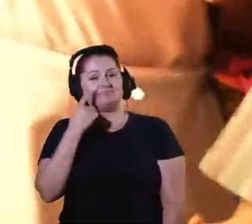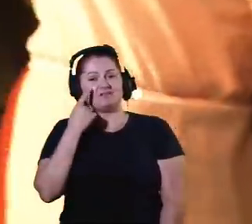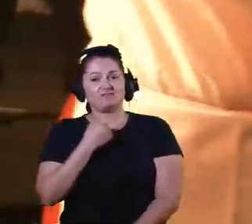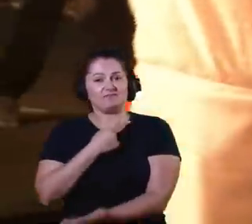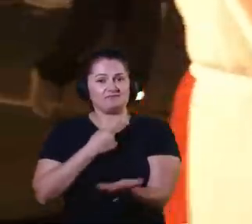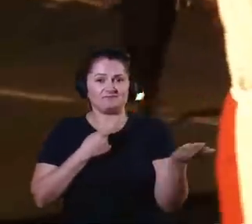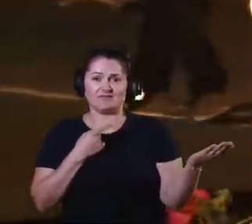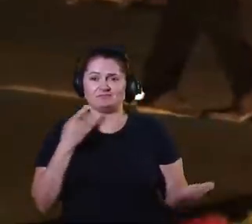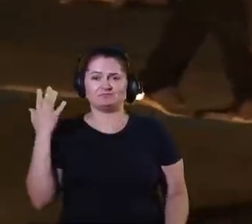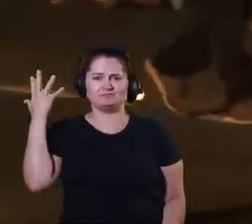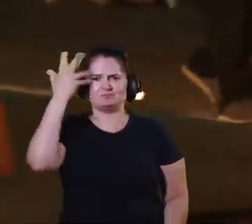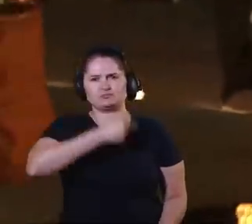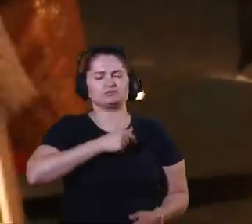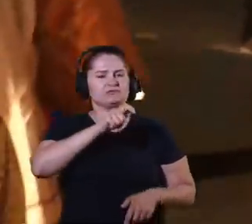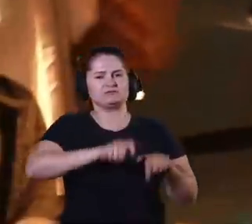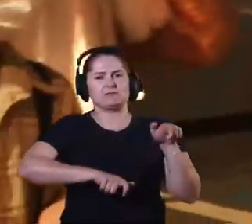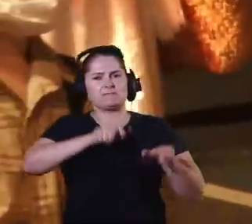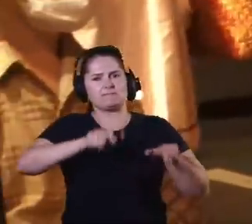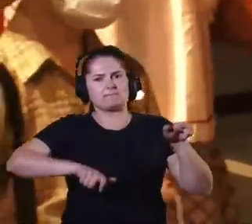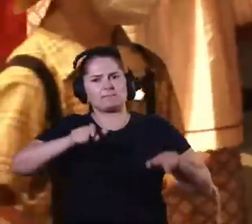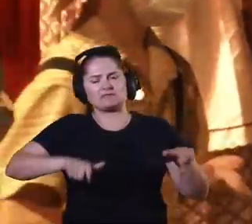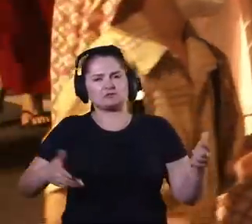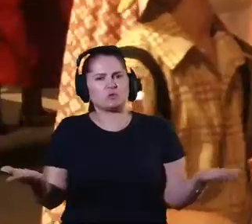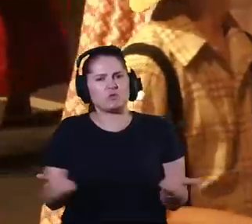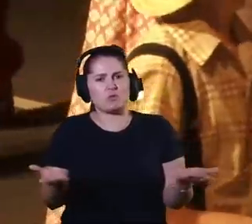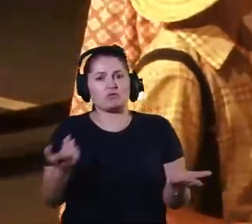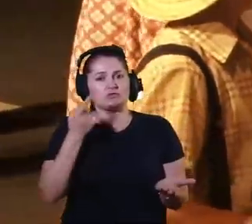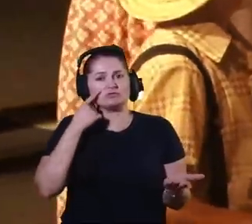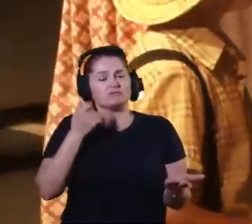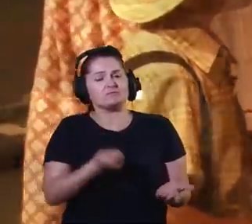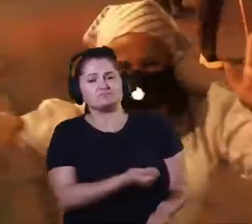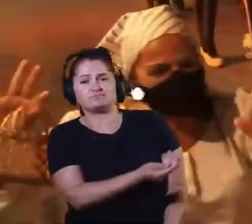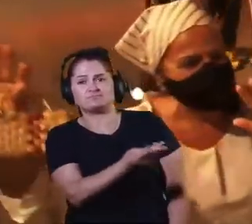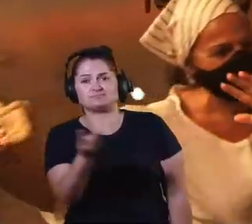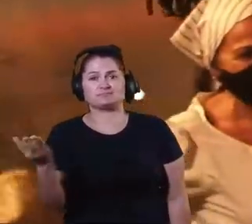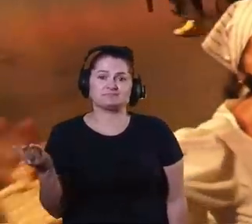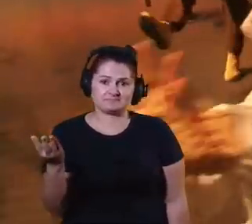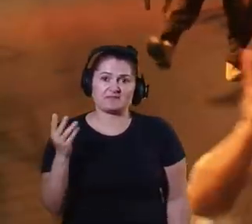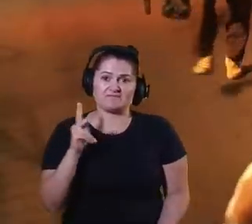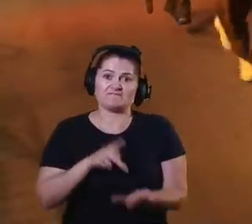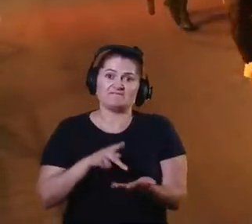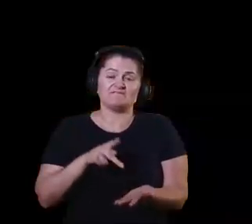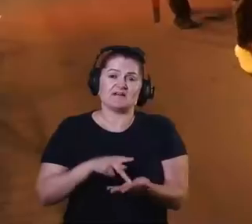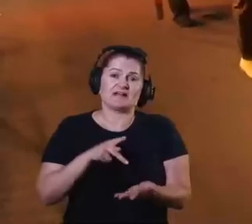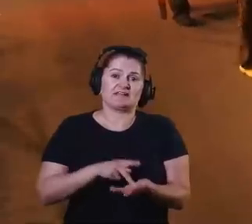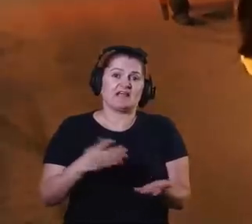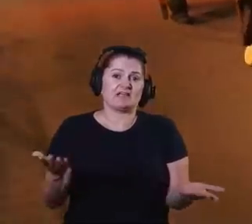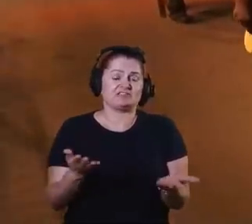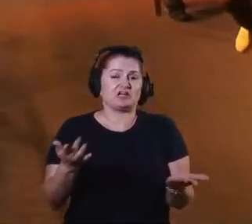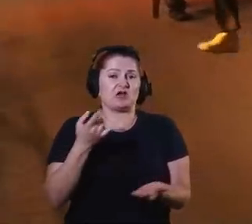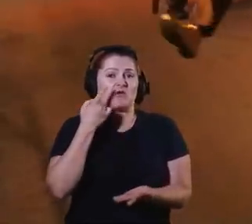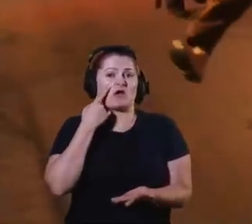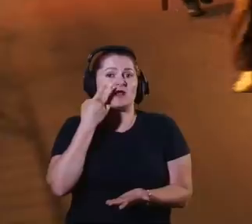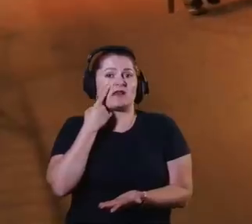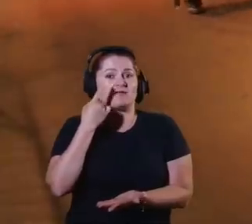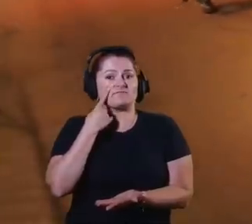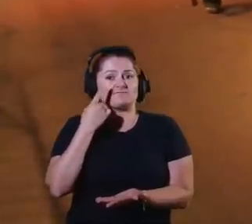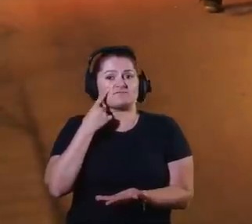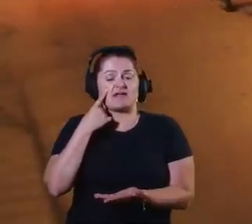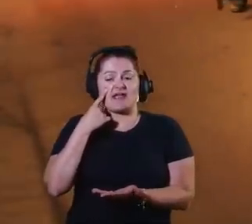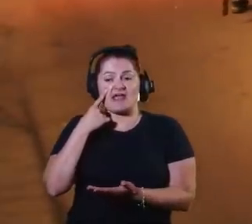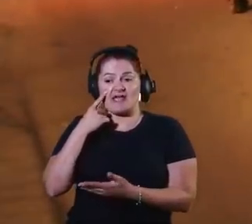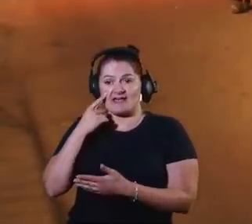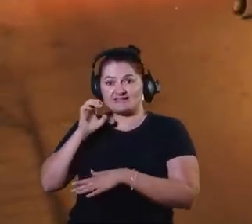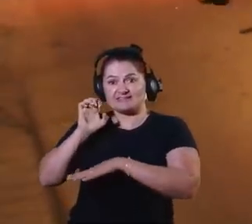para tanta gente, mas é para dizer quanta gente bonita nós temos na região nordeste do estado do Rio